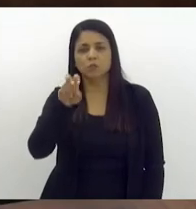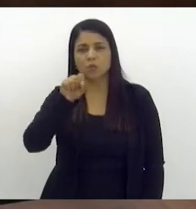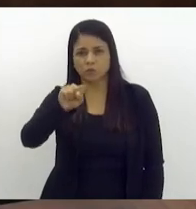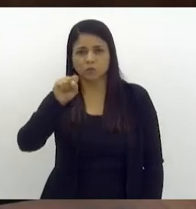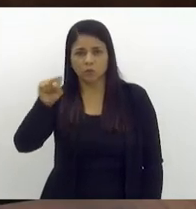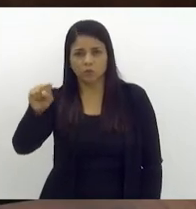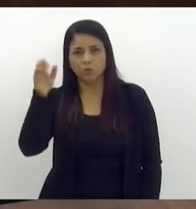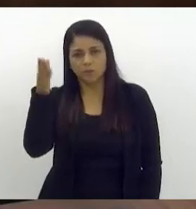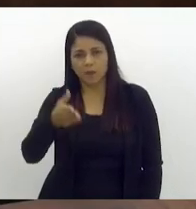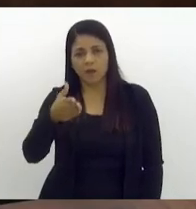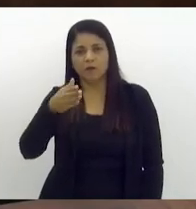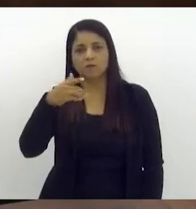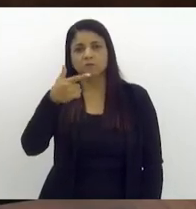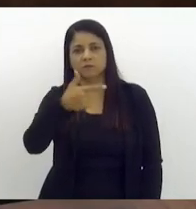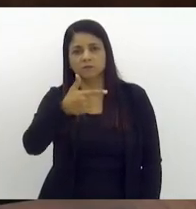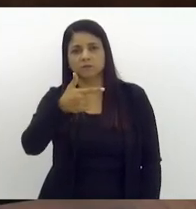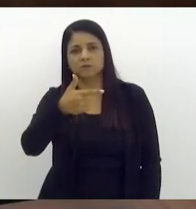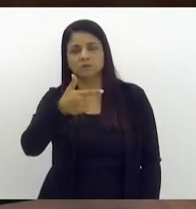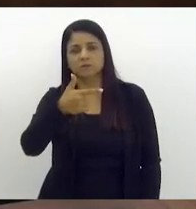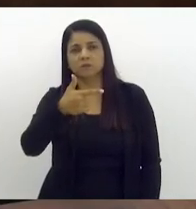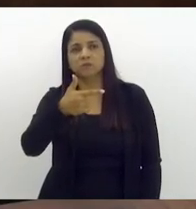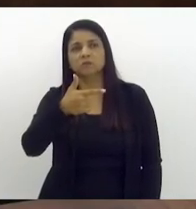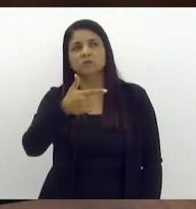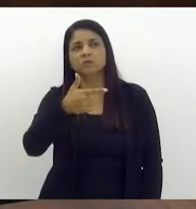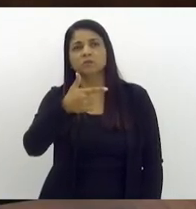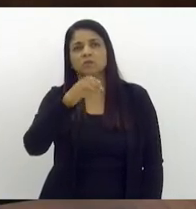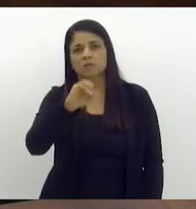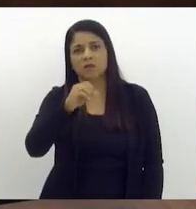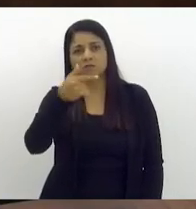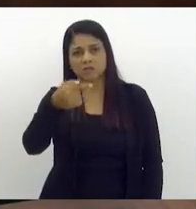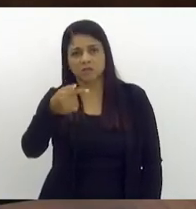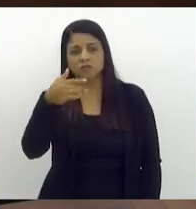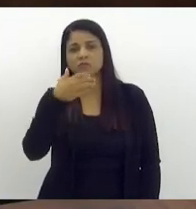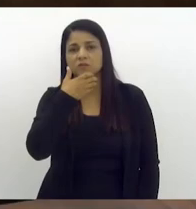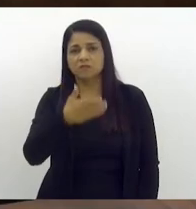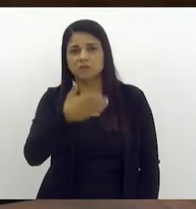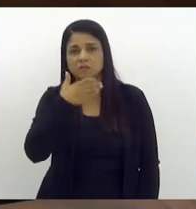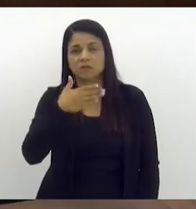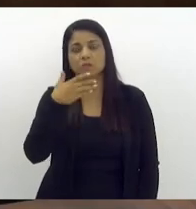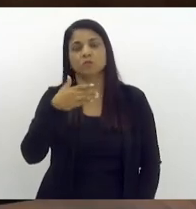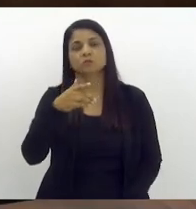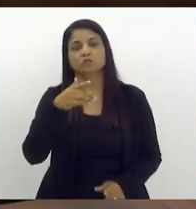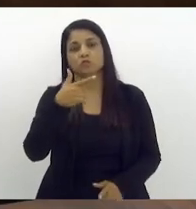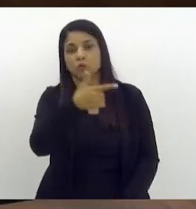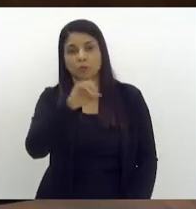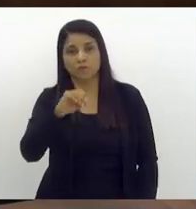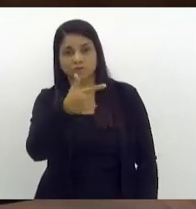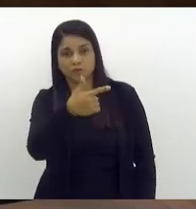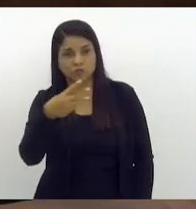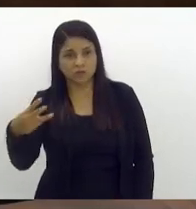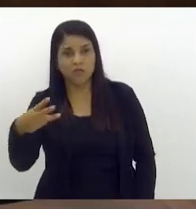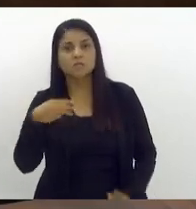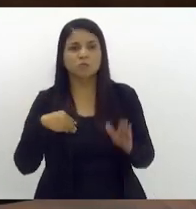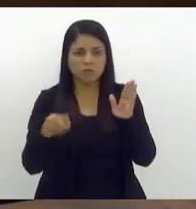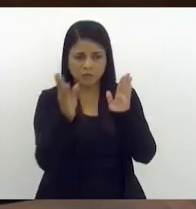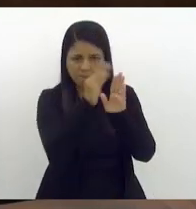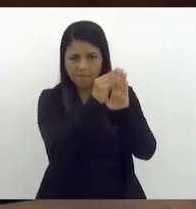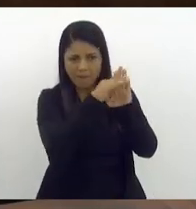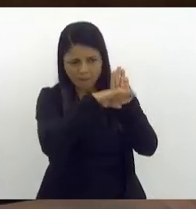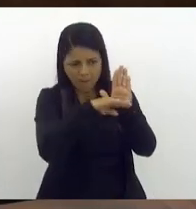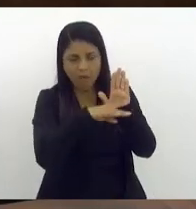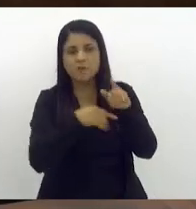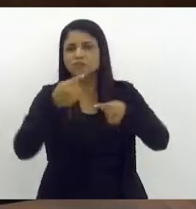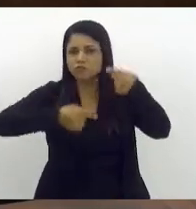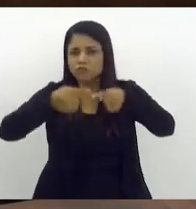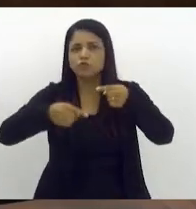5588 de 07 de dezembro, tal, projeto de lei 1616 de 2023, Tia Ju, que eu gostaria que viesse em pauta para discutir esse